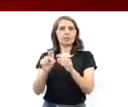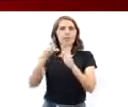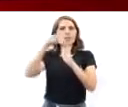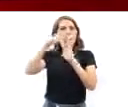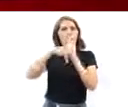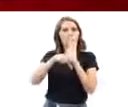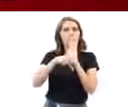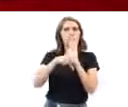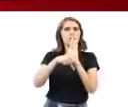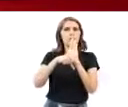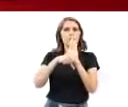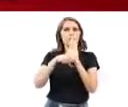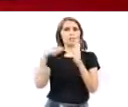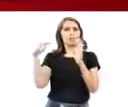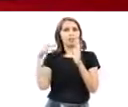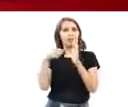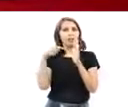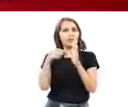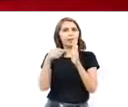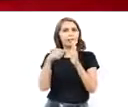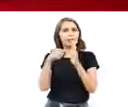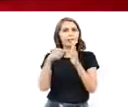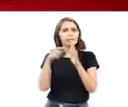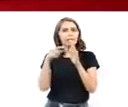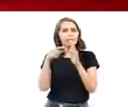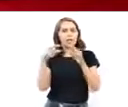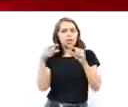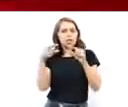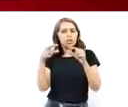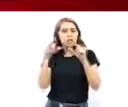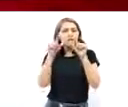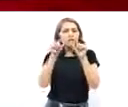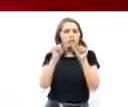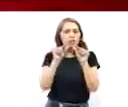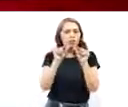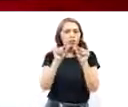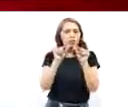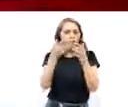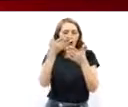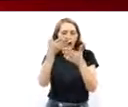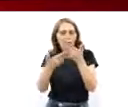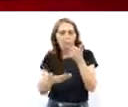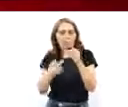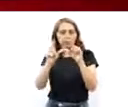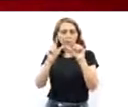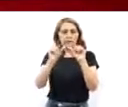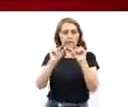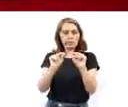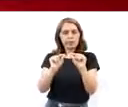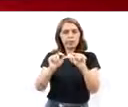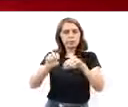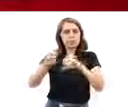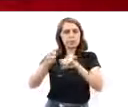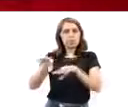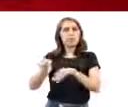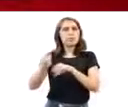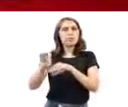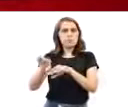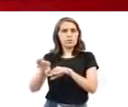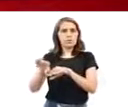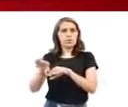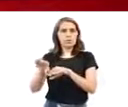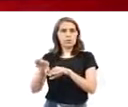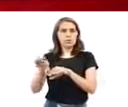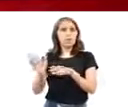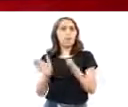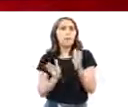vem minimizar as perdas educacionais que tivemos durante esse um ano e meio,